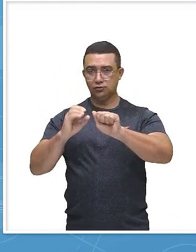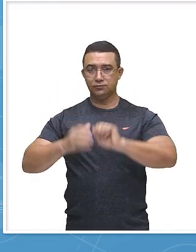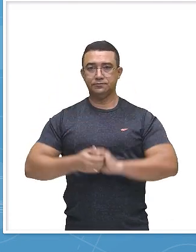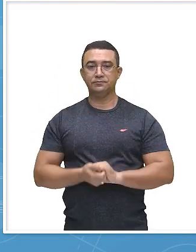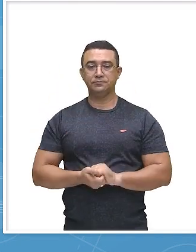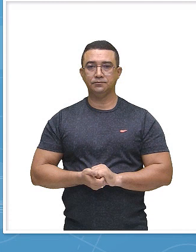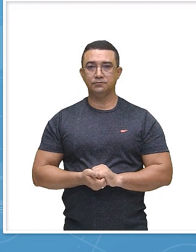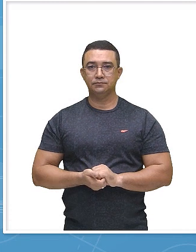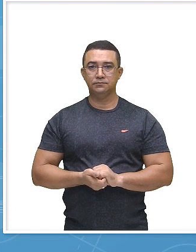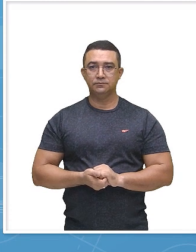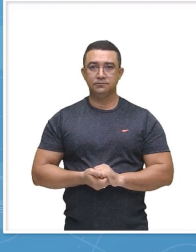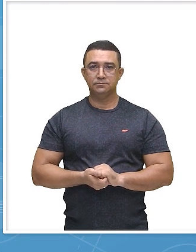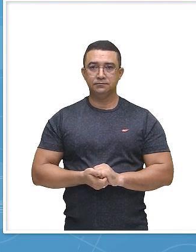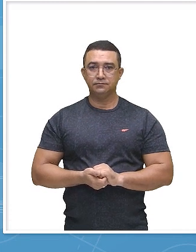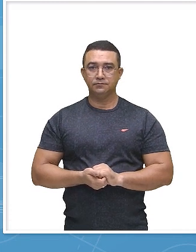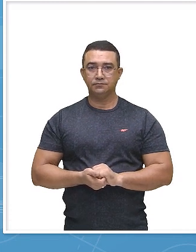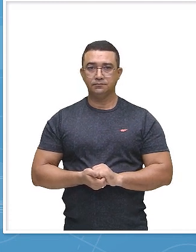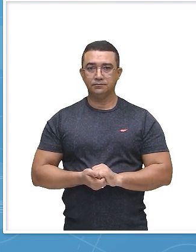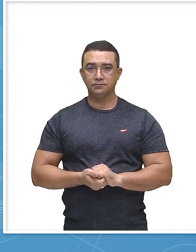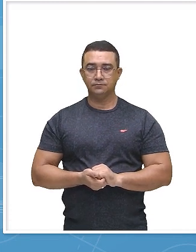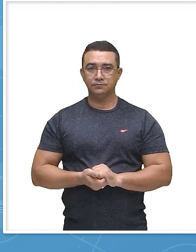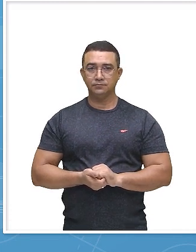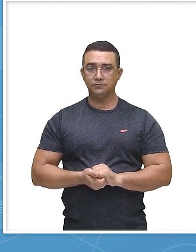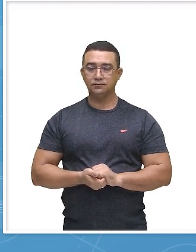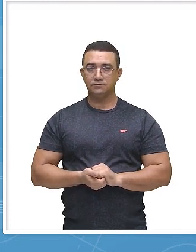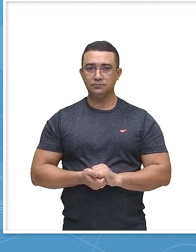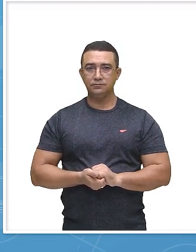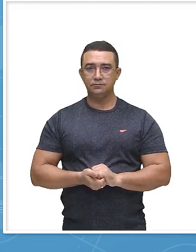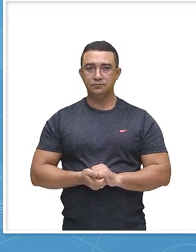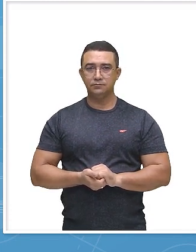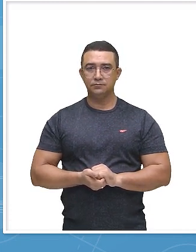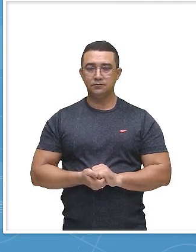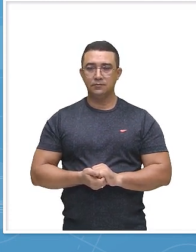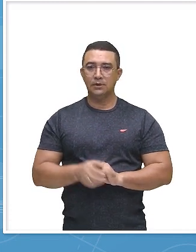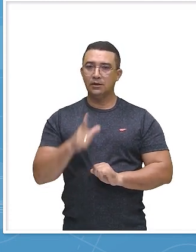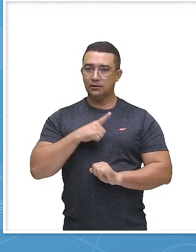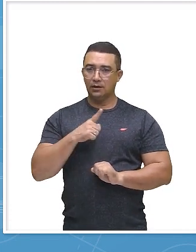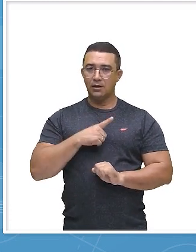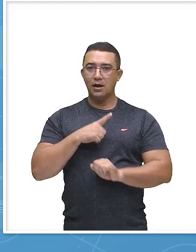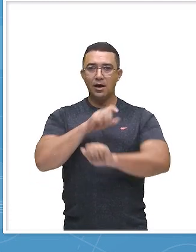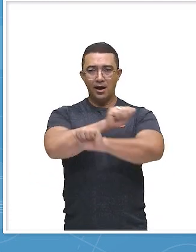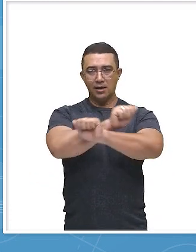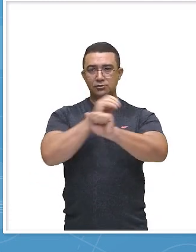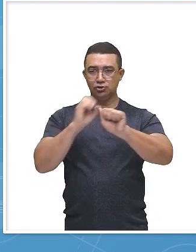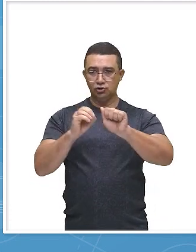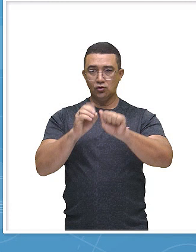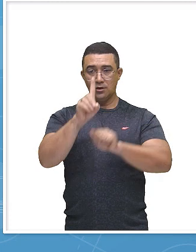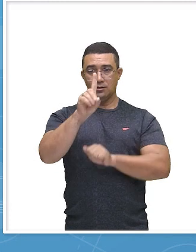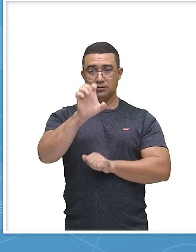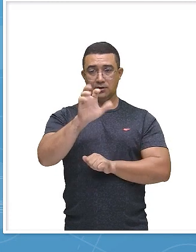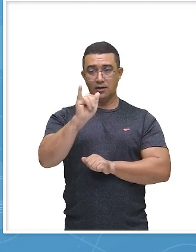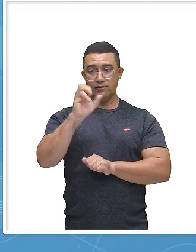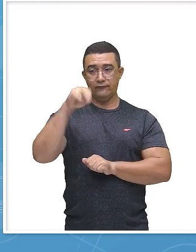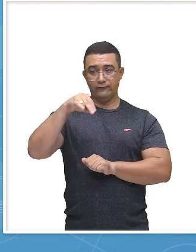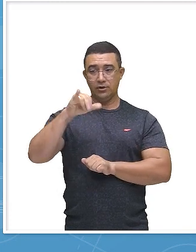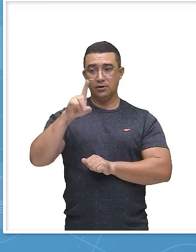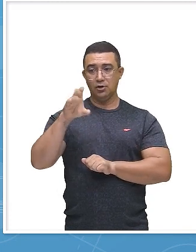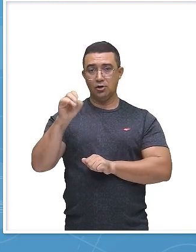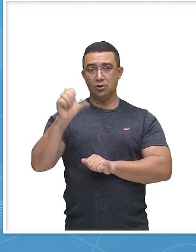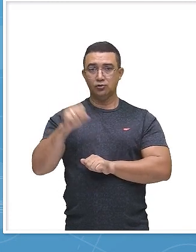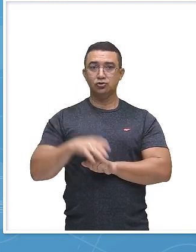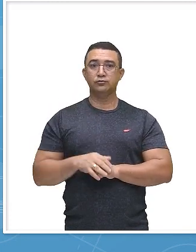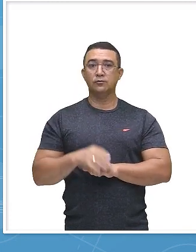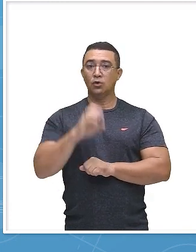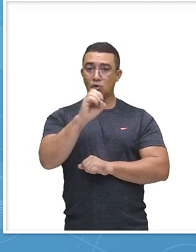certo? Olha, então eu tenho aqui artigos definidos. O, a, os,